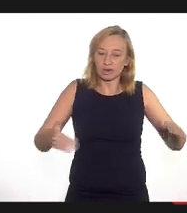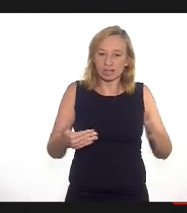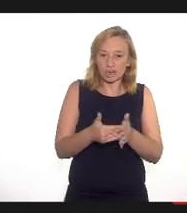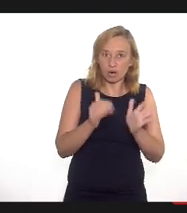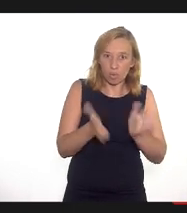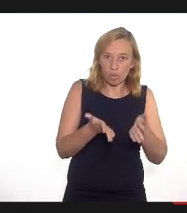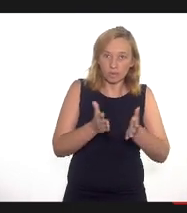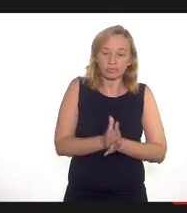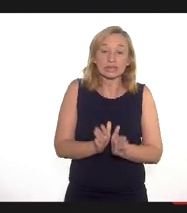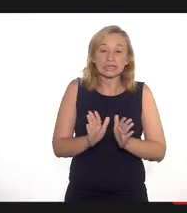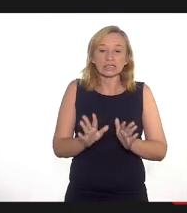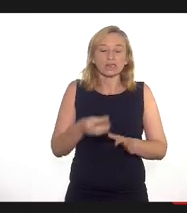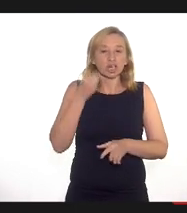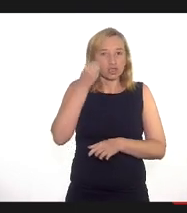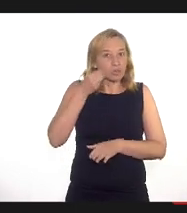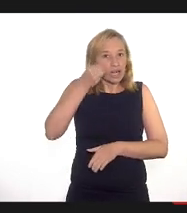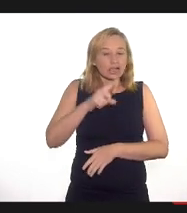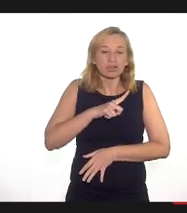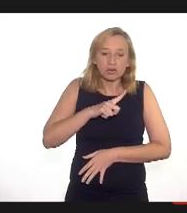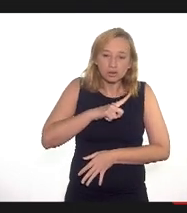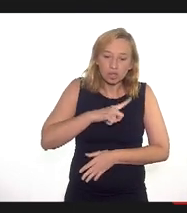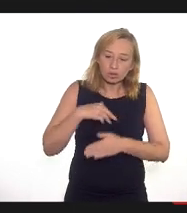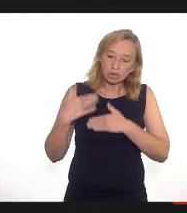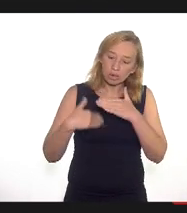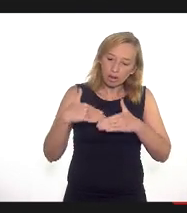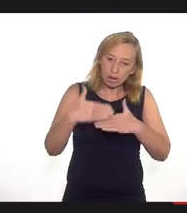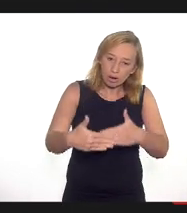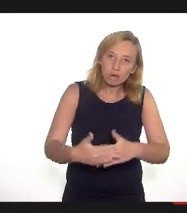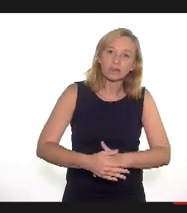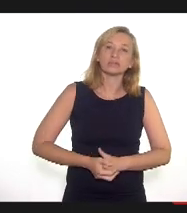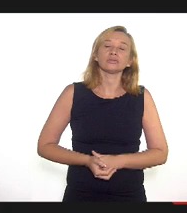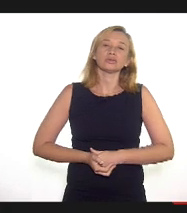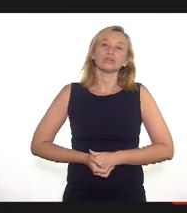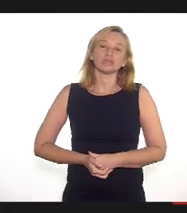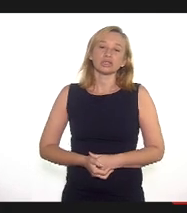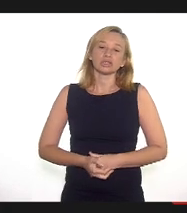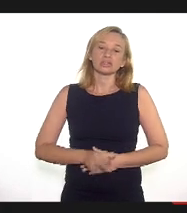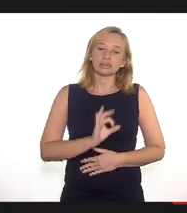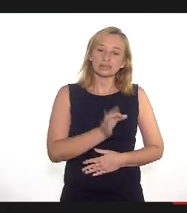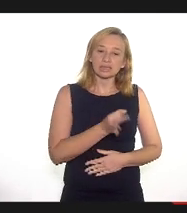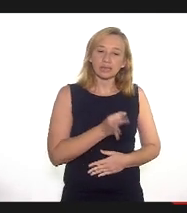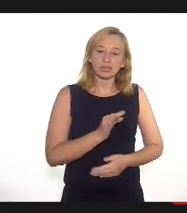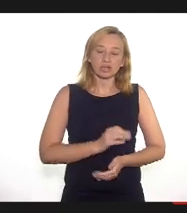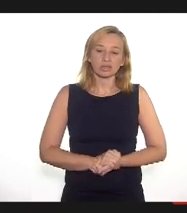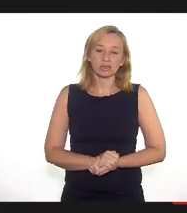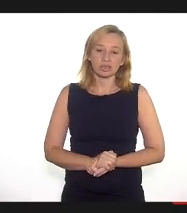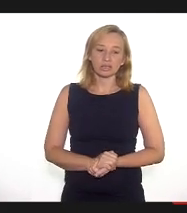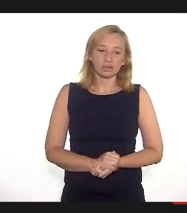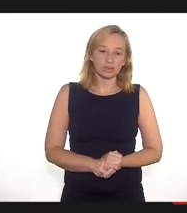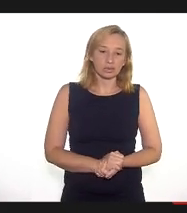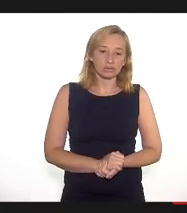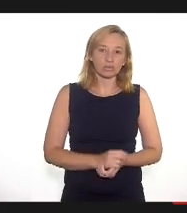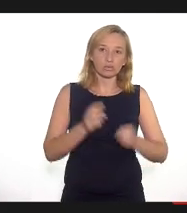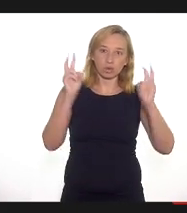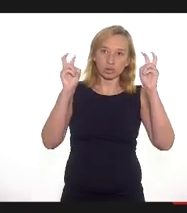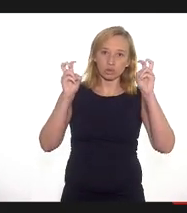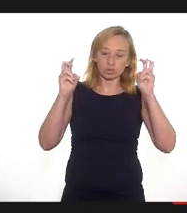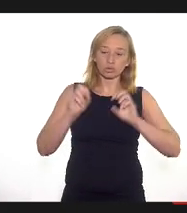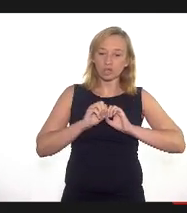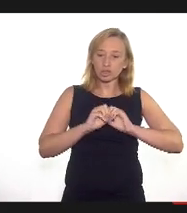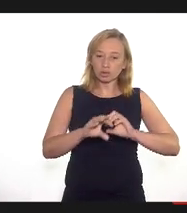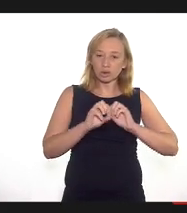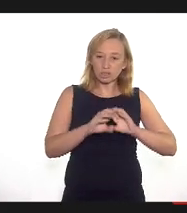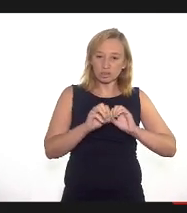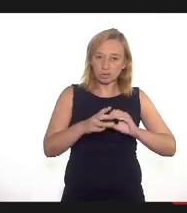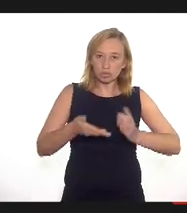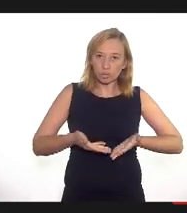Então, a experiência que eu tenho ao longo desse trajeto foi justamente tratar, né, da questão da educação, da